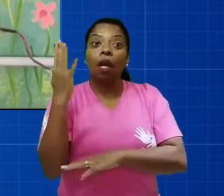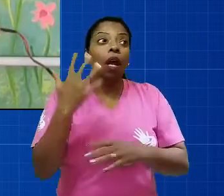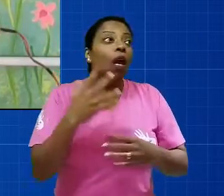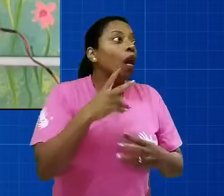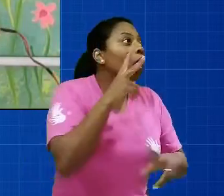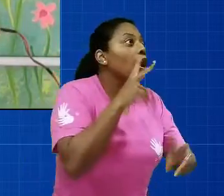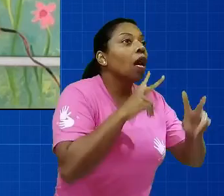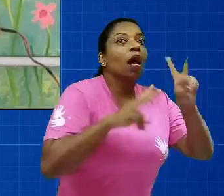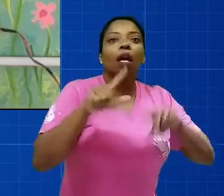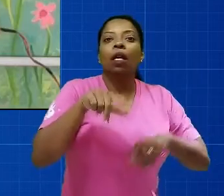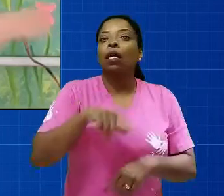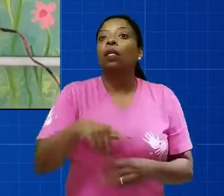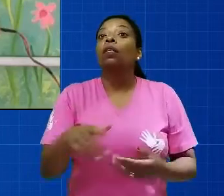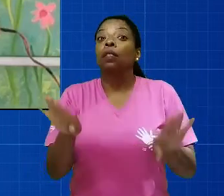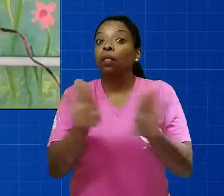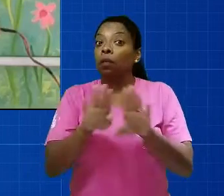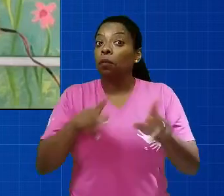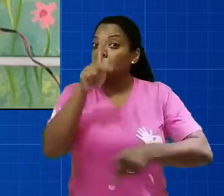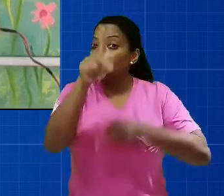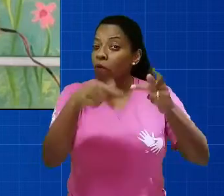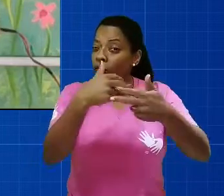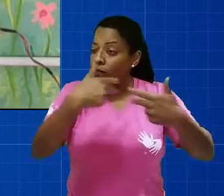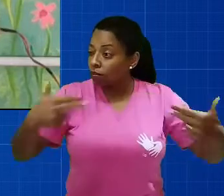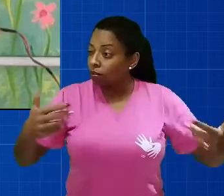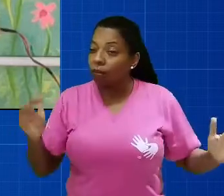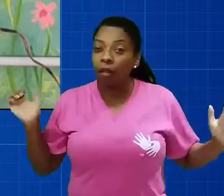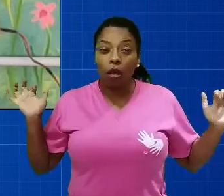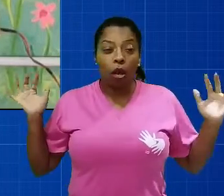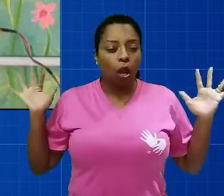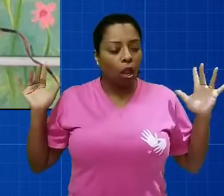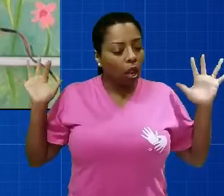iam chegando, os povos também iam chegando.